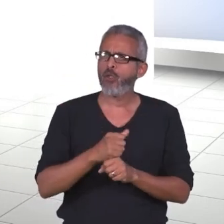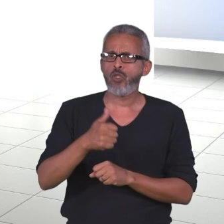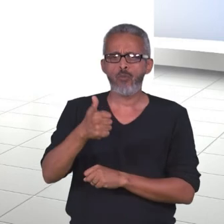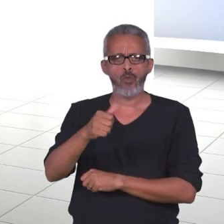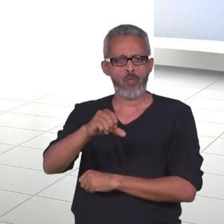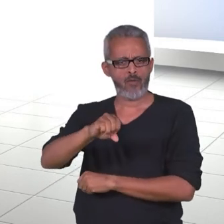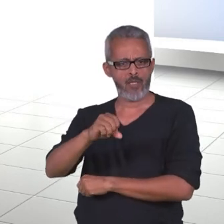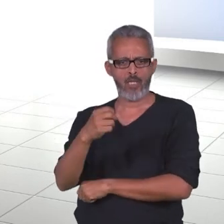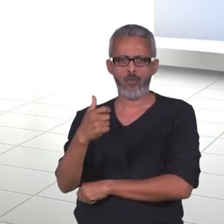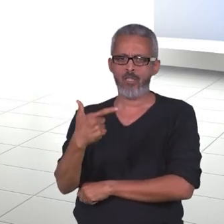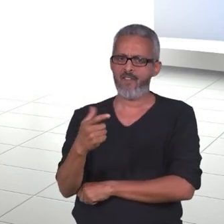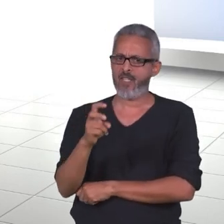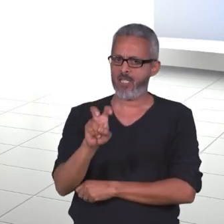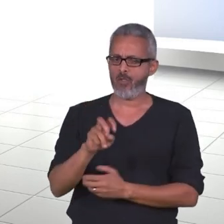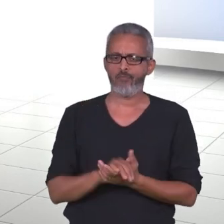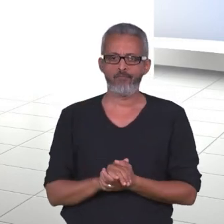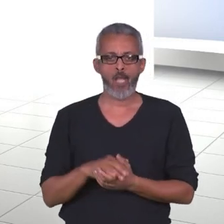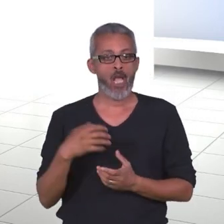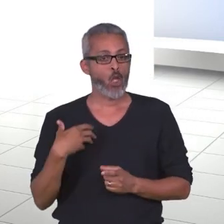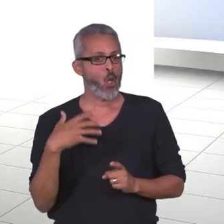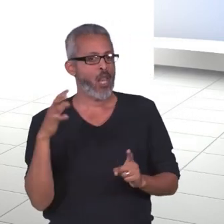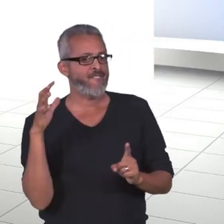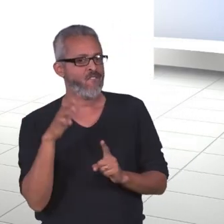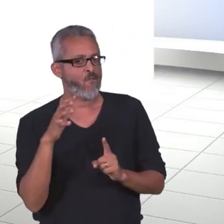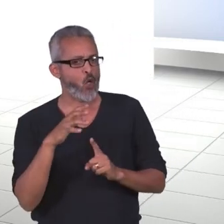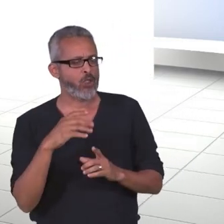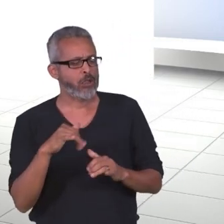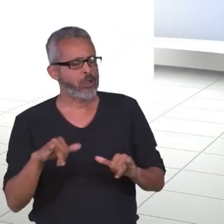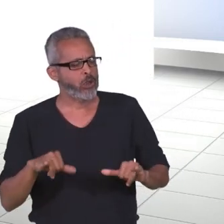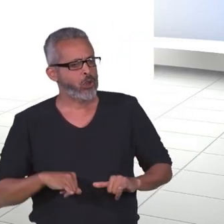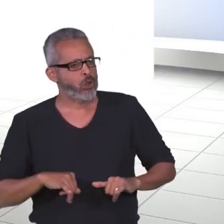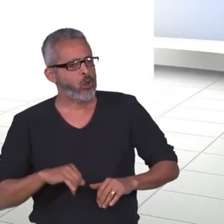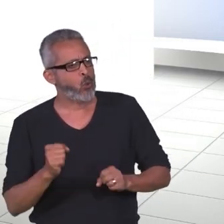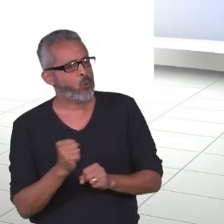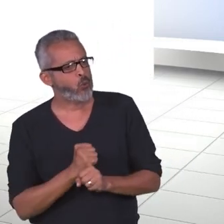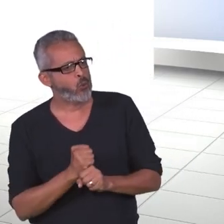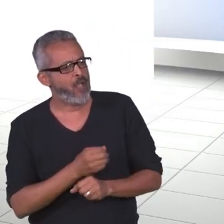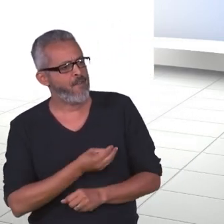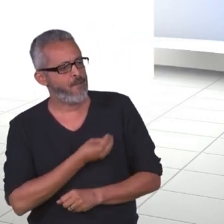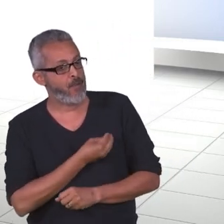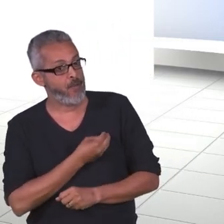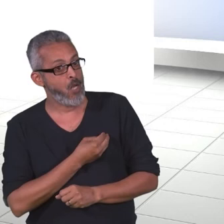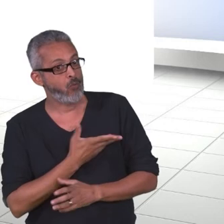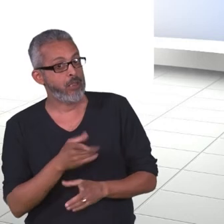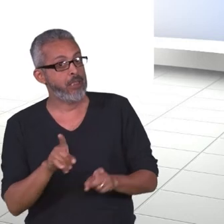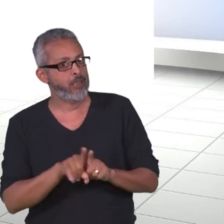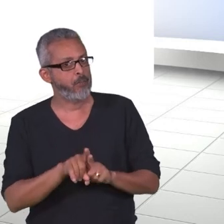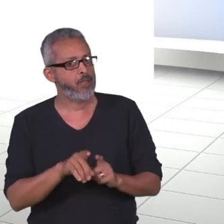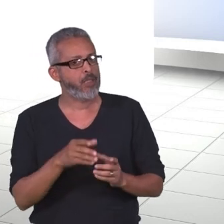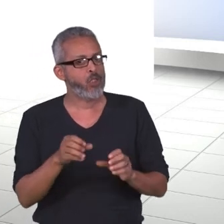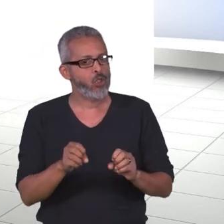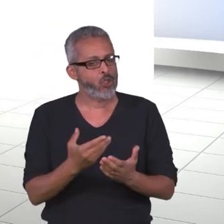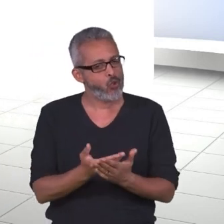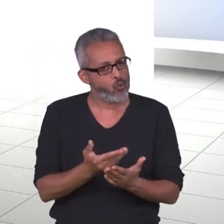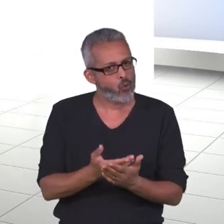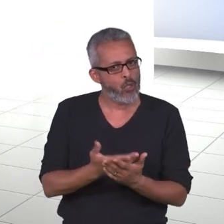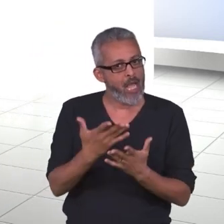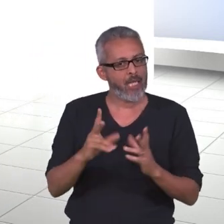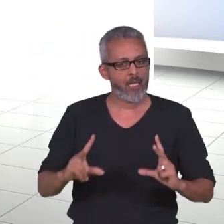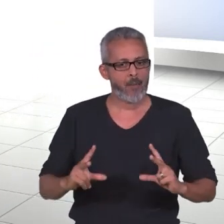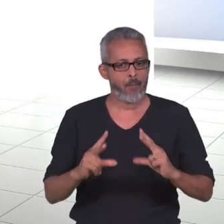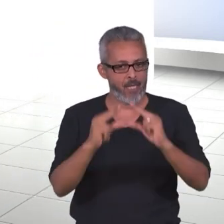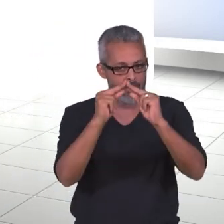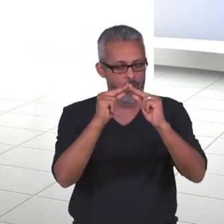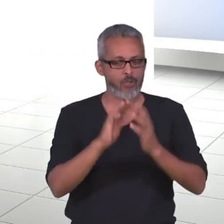de 1925, toda a influência sofrida durante os anos em que viveu e estudou em